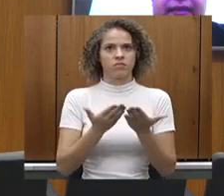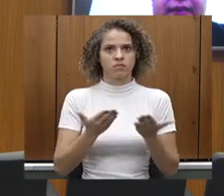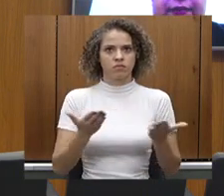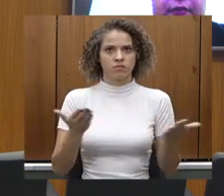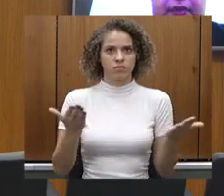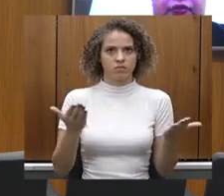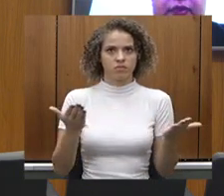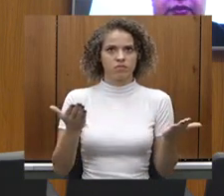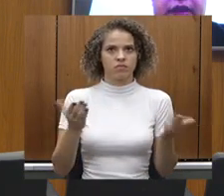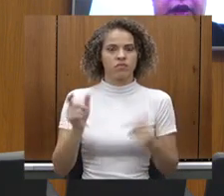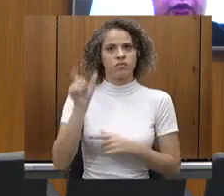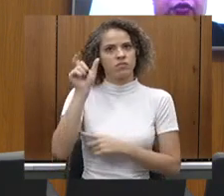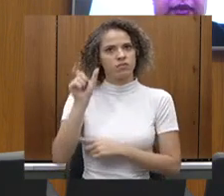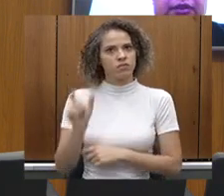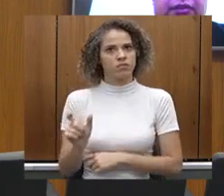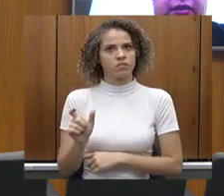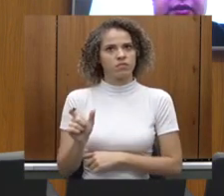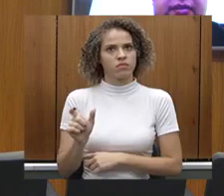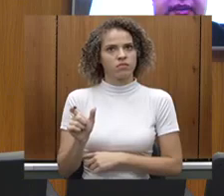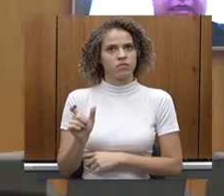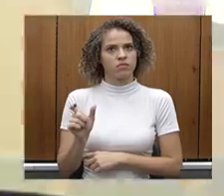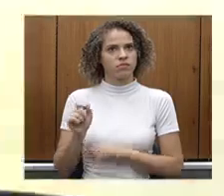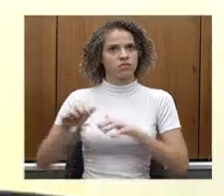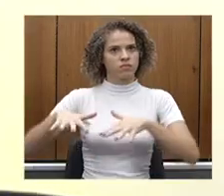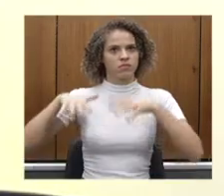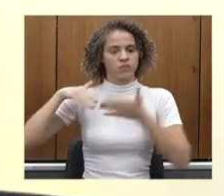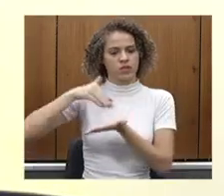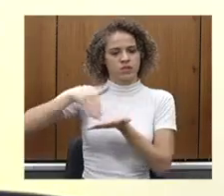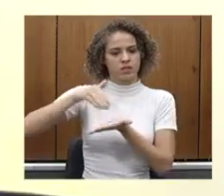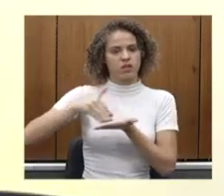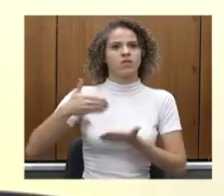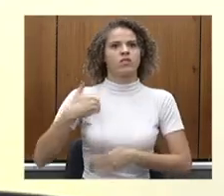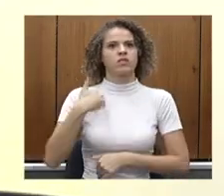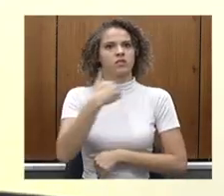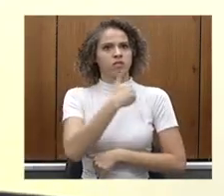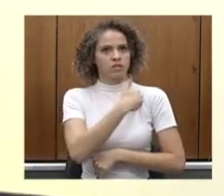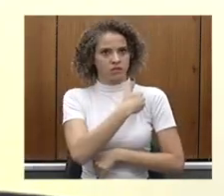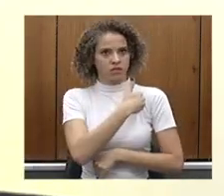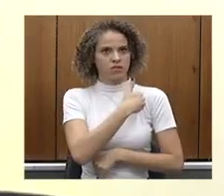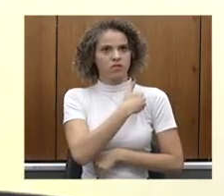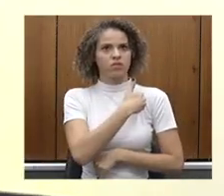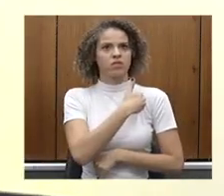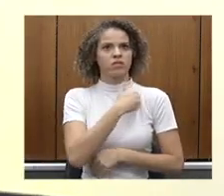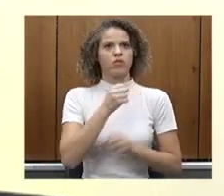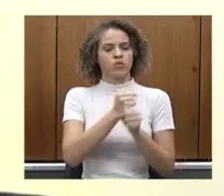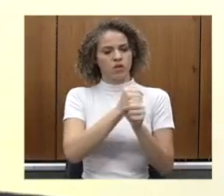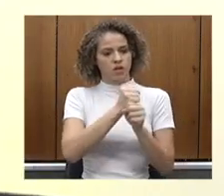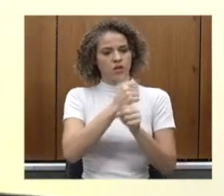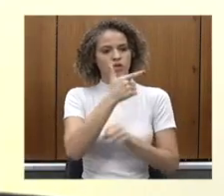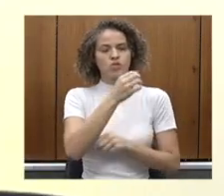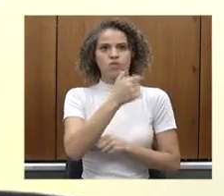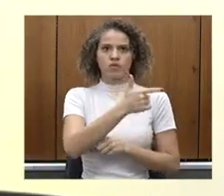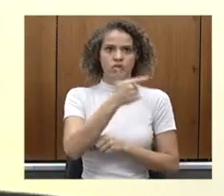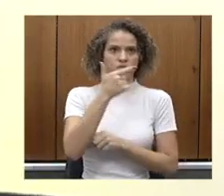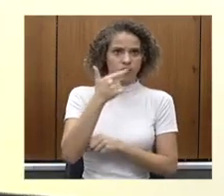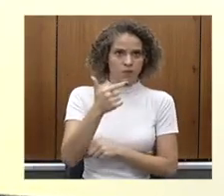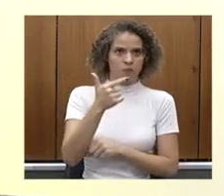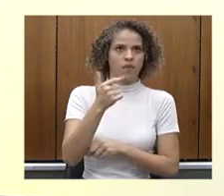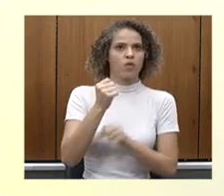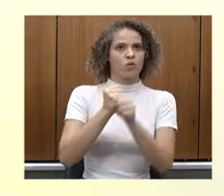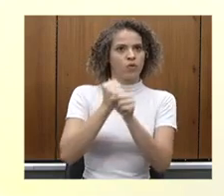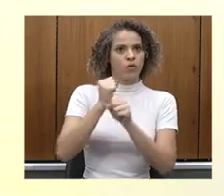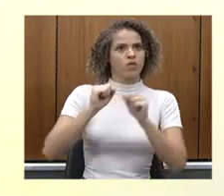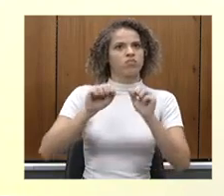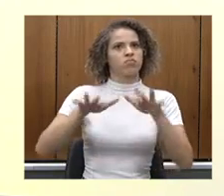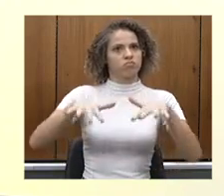prestar informações sobre a gestão da Secretaria de Saúde em 2022, no ano de 2022. No âmbito da Assembleia,